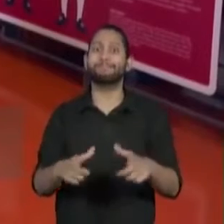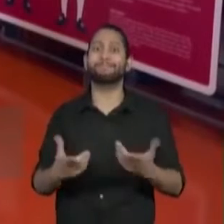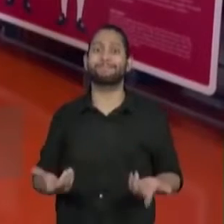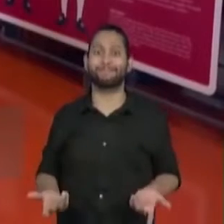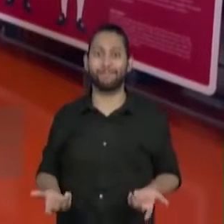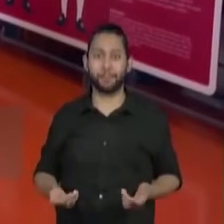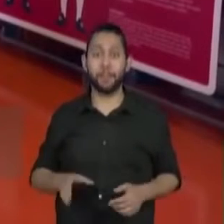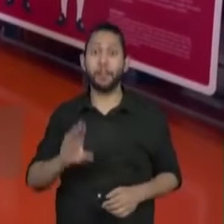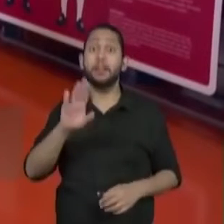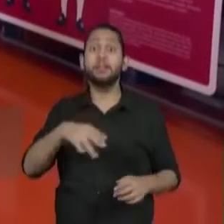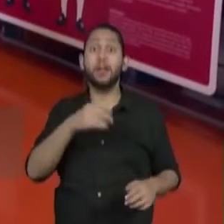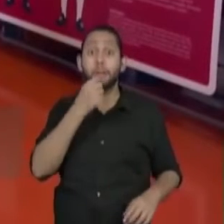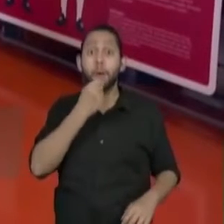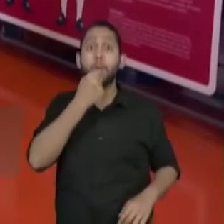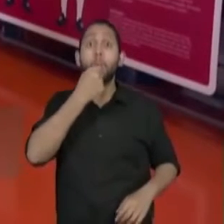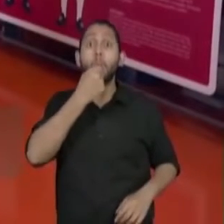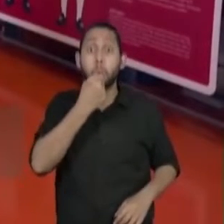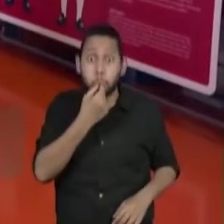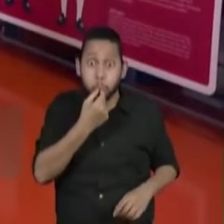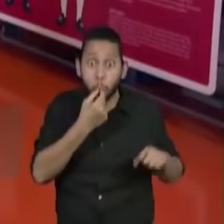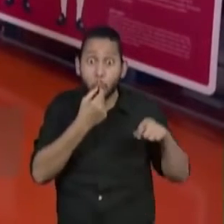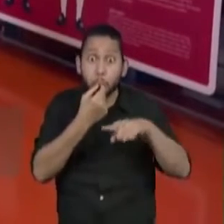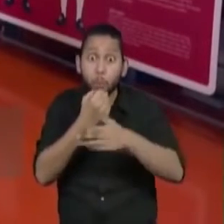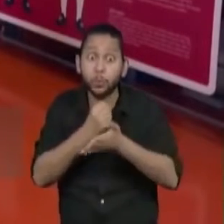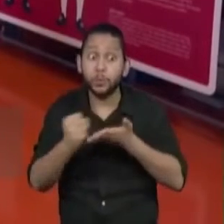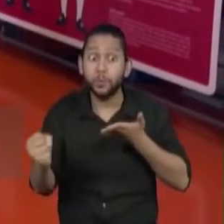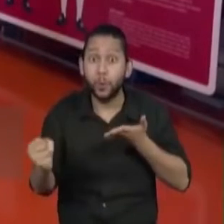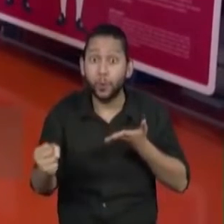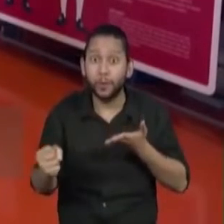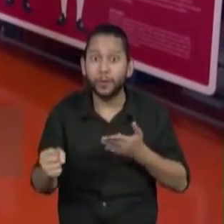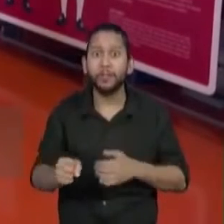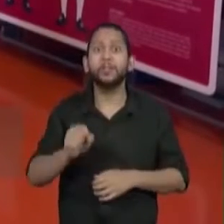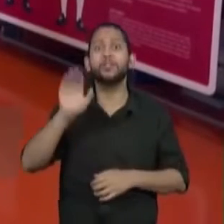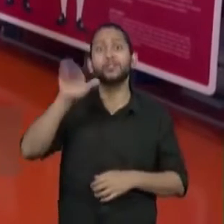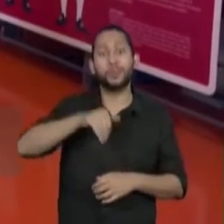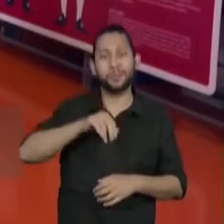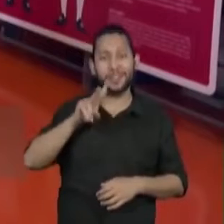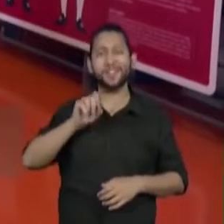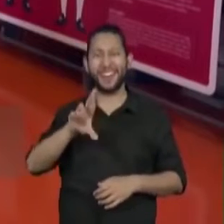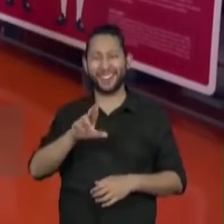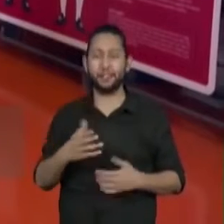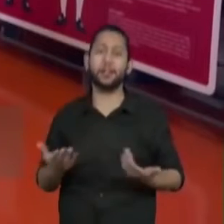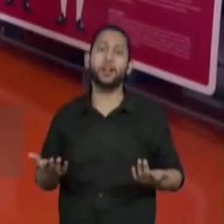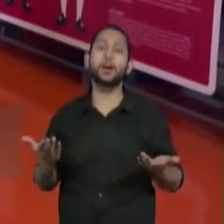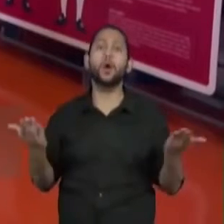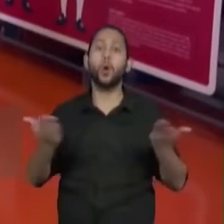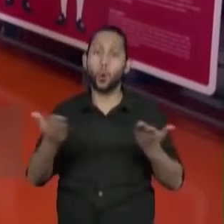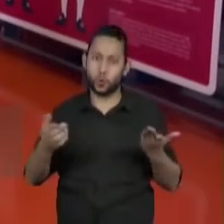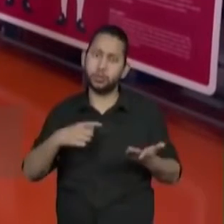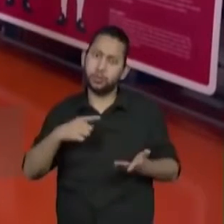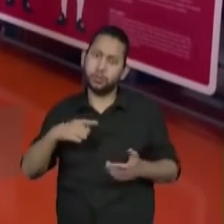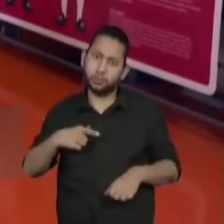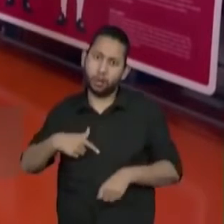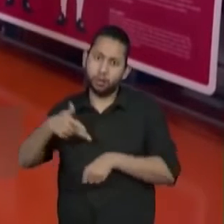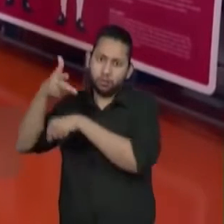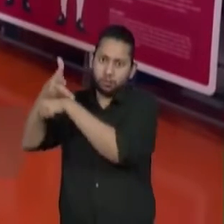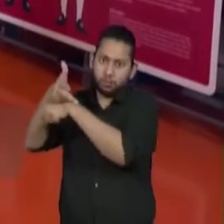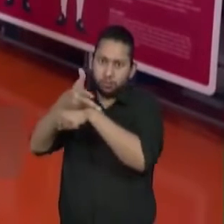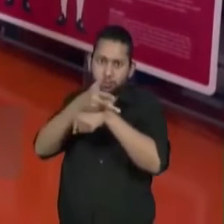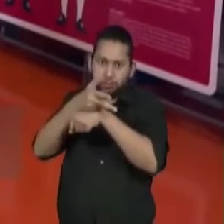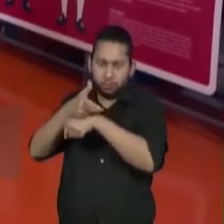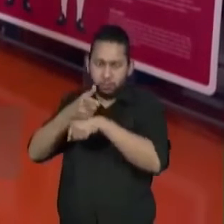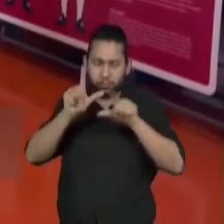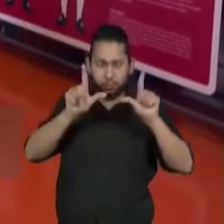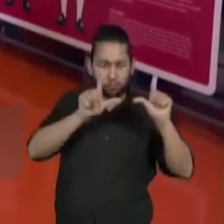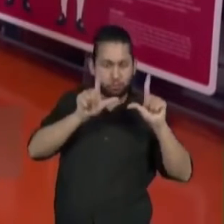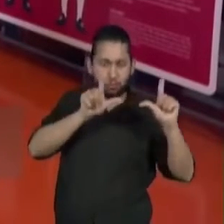decisão do árbitro do apito. E aí, como que... Chama o VAR, né? Isso, hoje em dia a gente tem o recursos, né, da